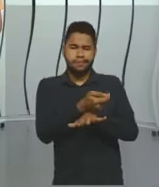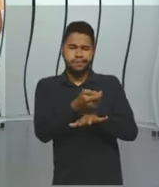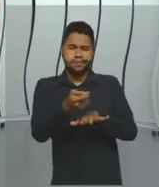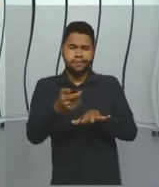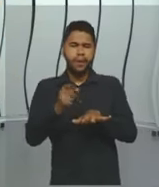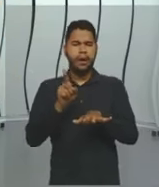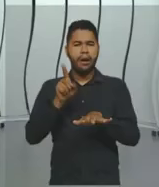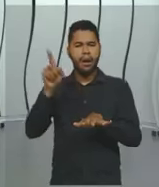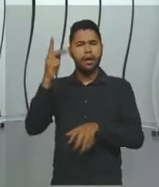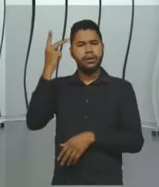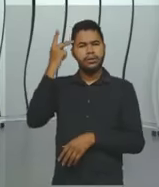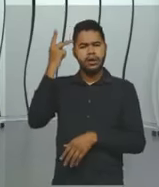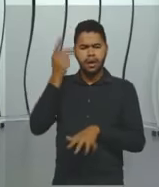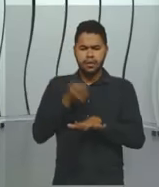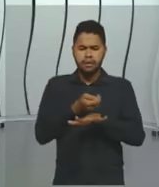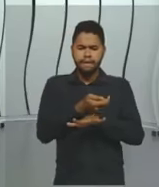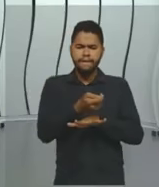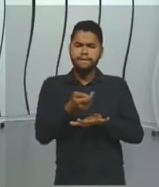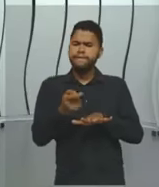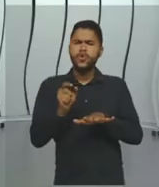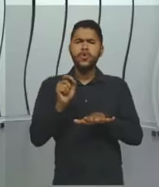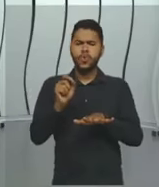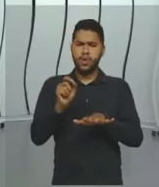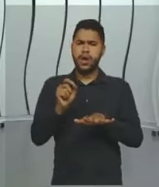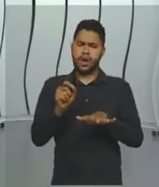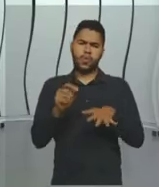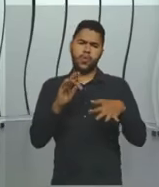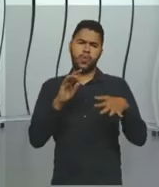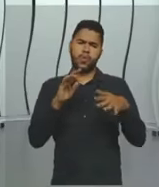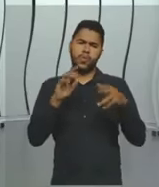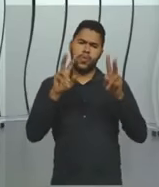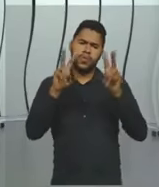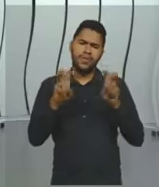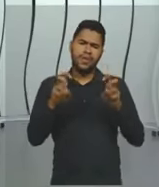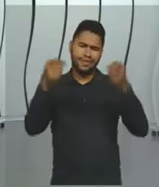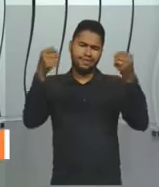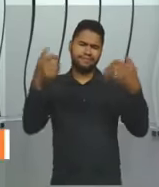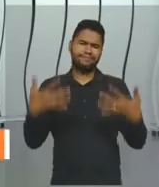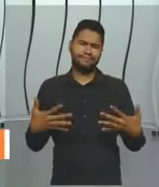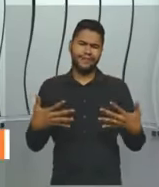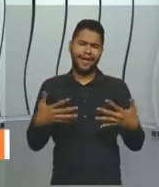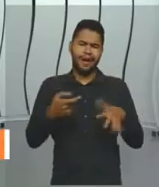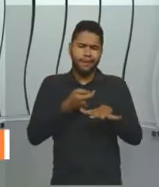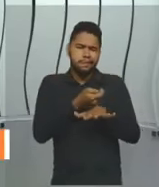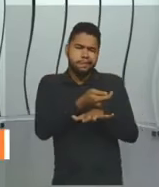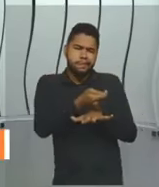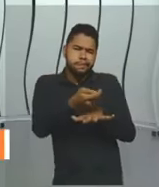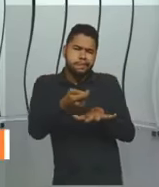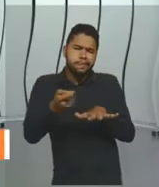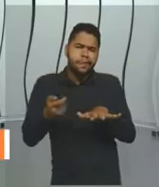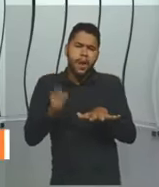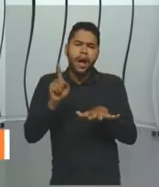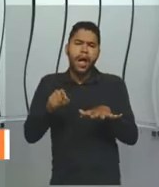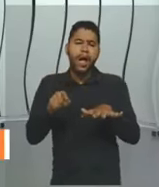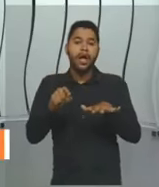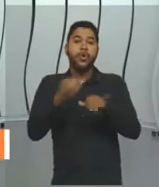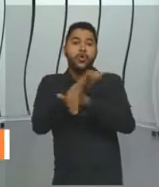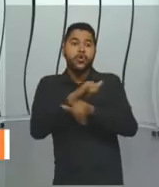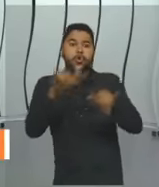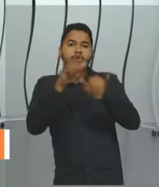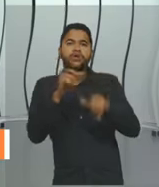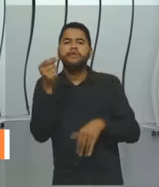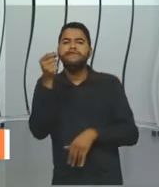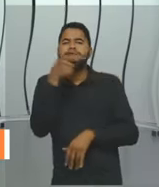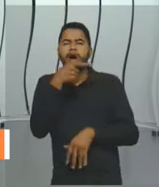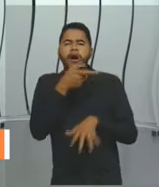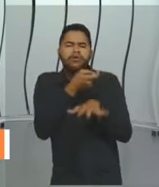São Paulo. E o que é uma fake news? Eu aproveitei o tema para esclarecer essa fake news aí. Fake news é a notícia